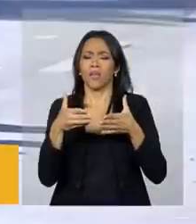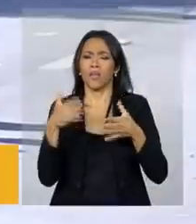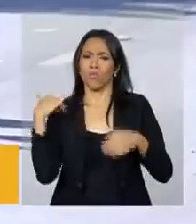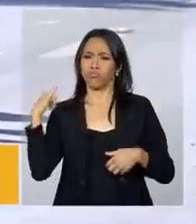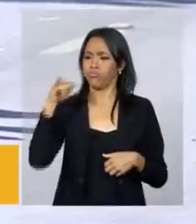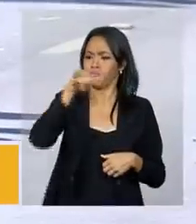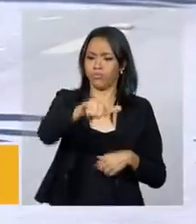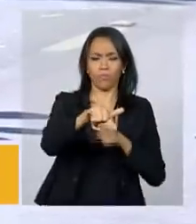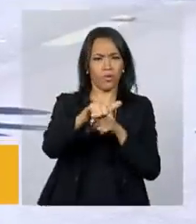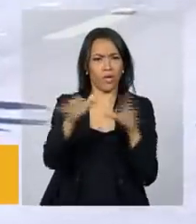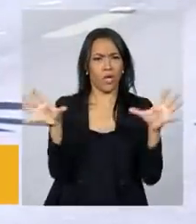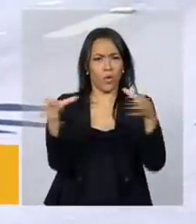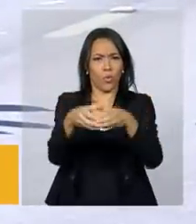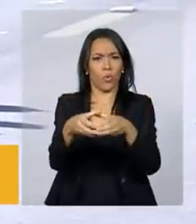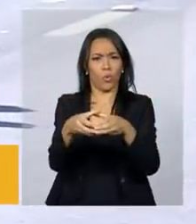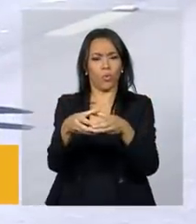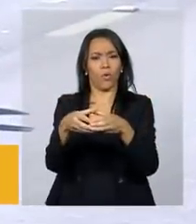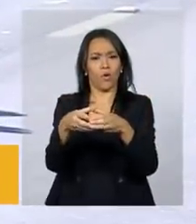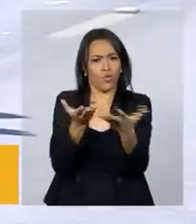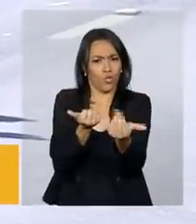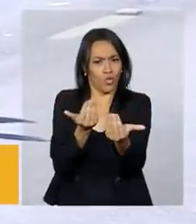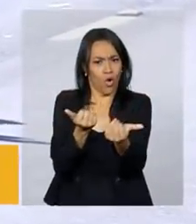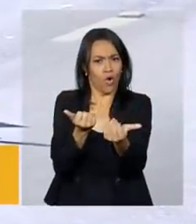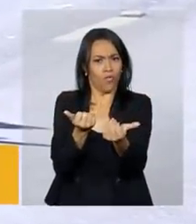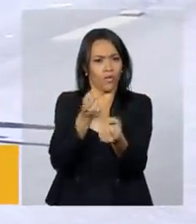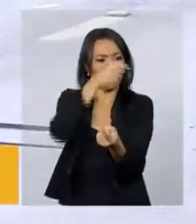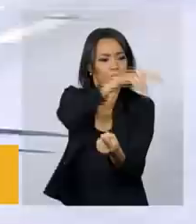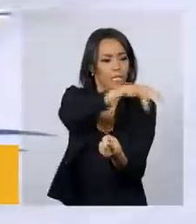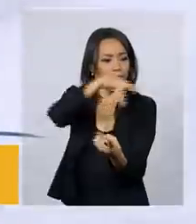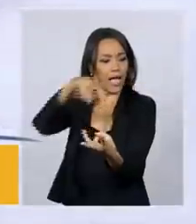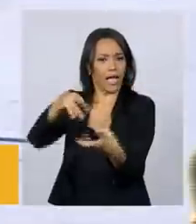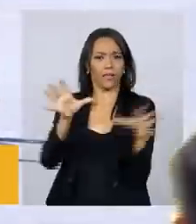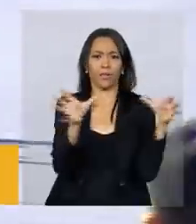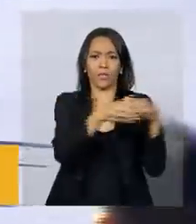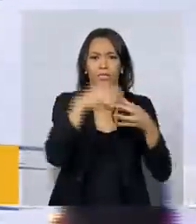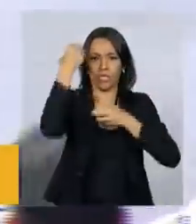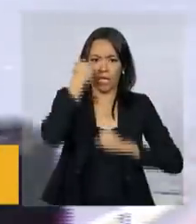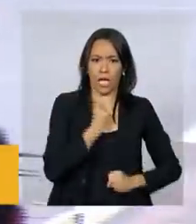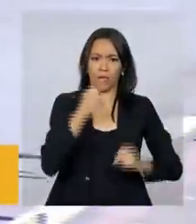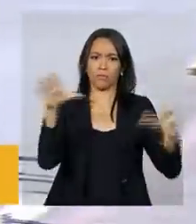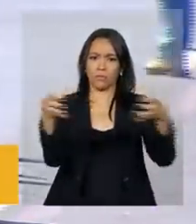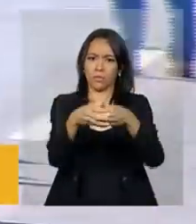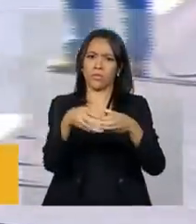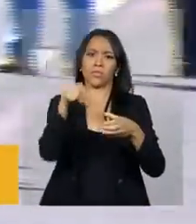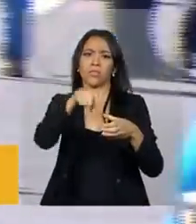jovem das três forças armadas, né? Quando ela foi formada?